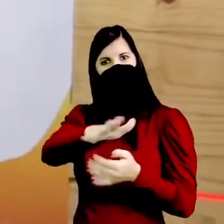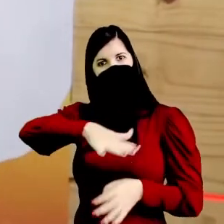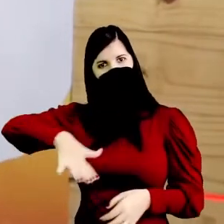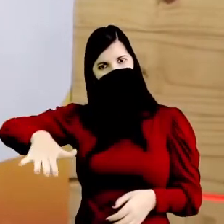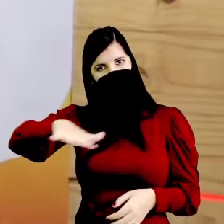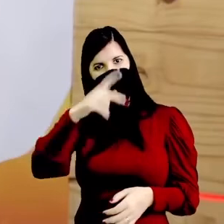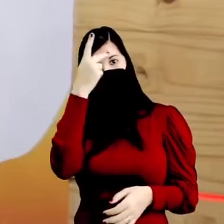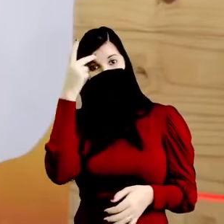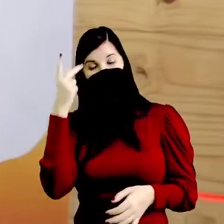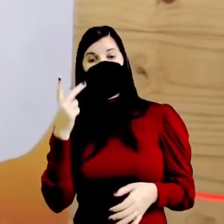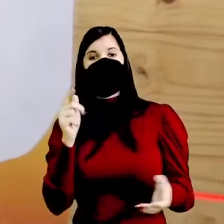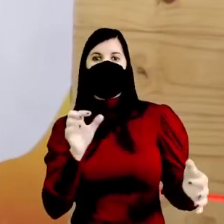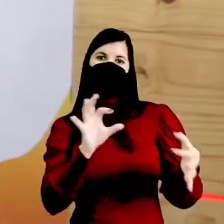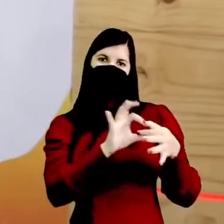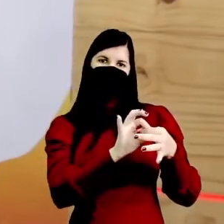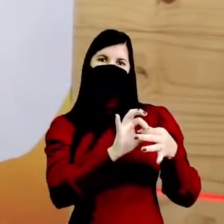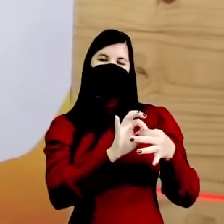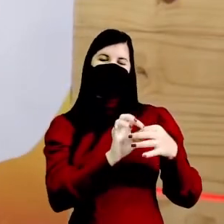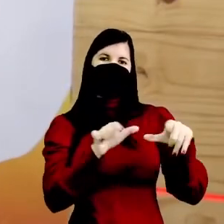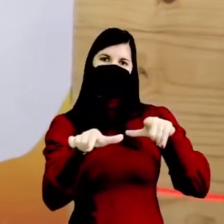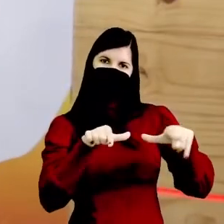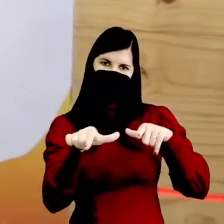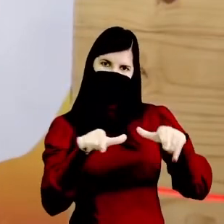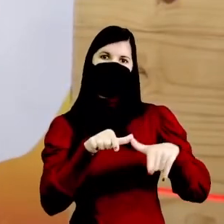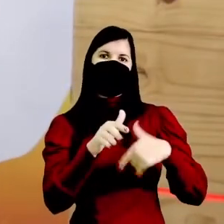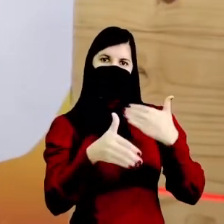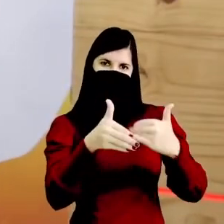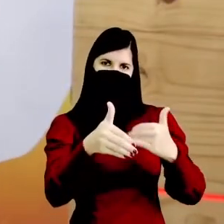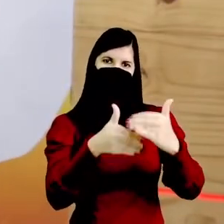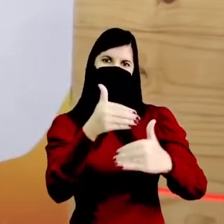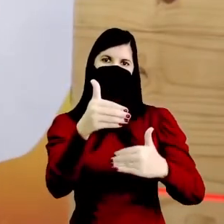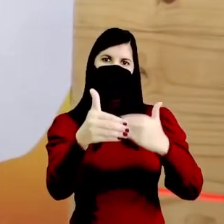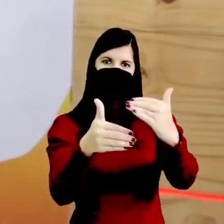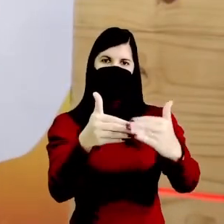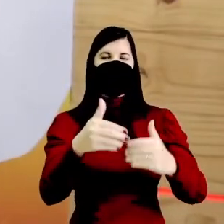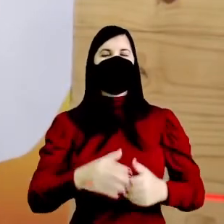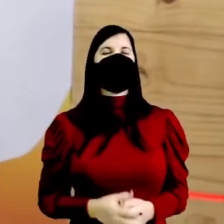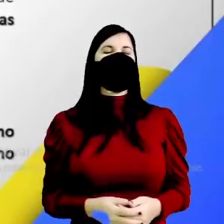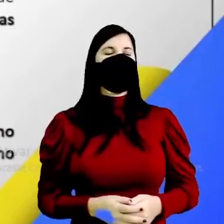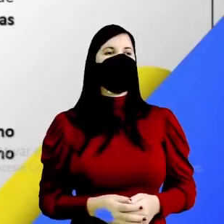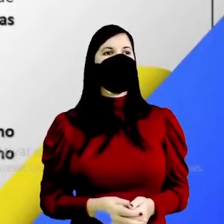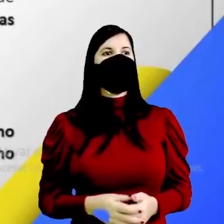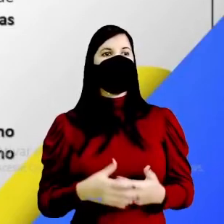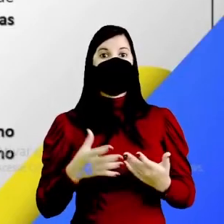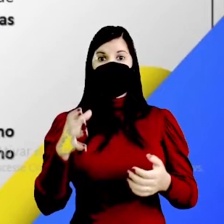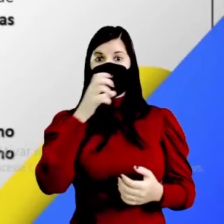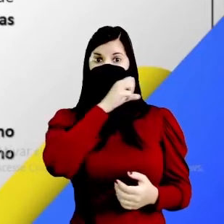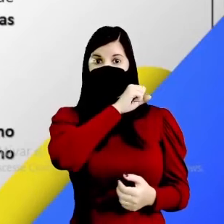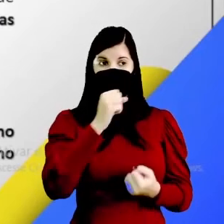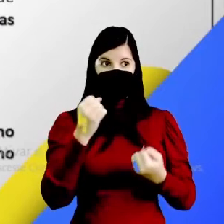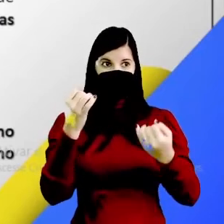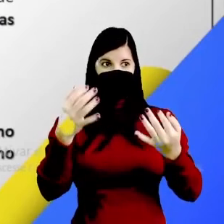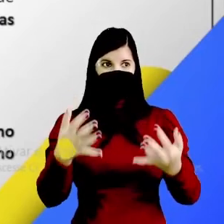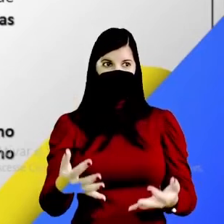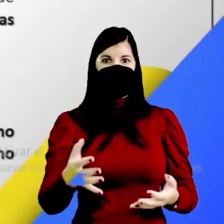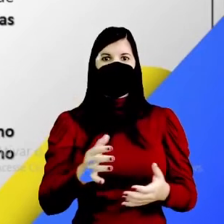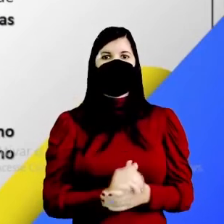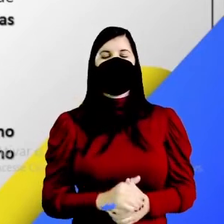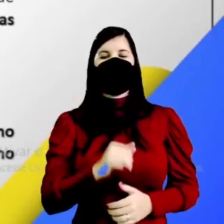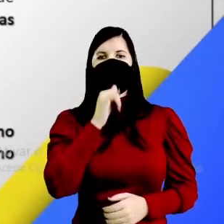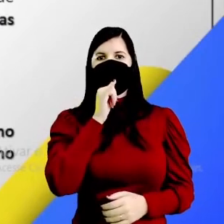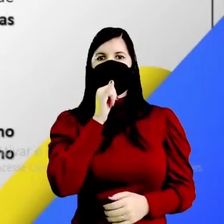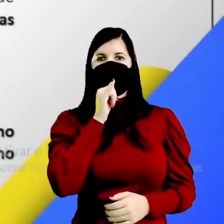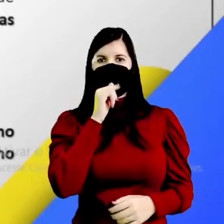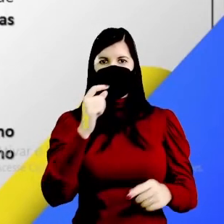ali envolvidas naquele processo, certo? Então, assim, rapidinho, tem aqui também, temos o exemplo da política